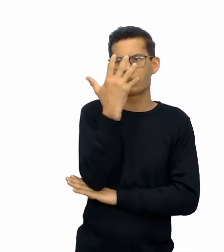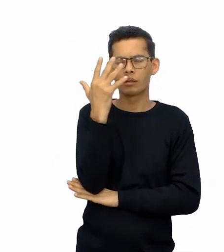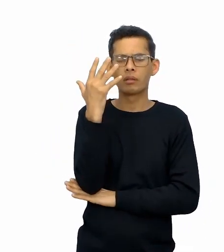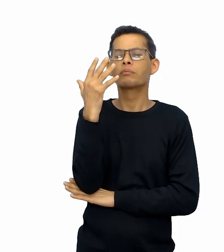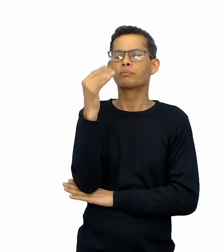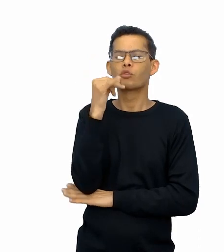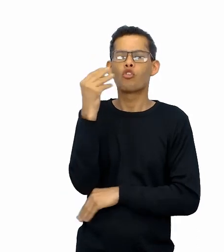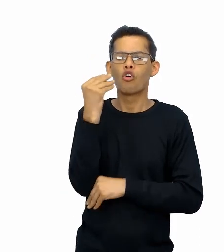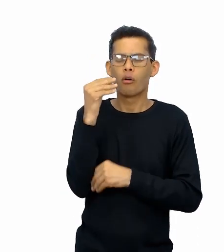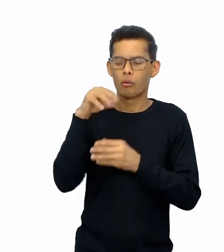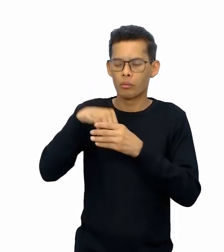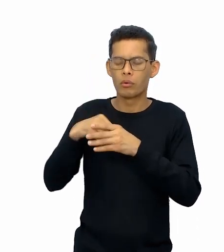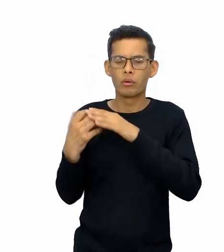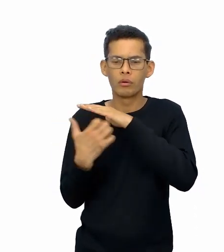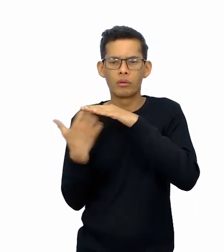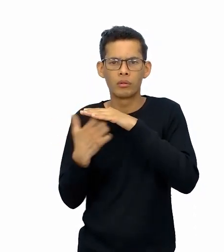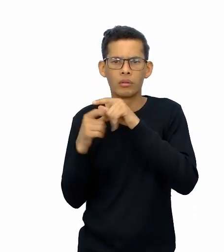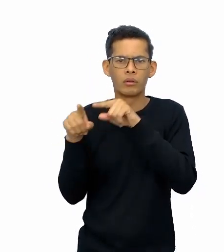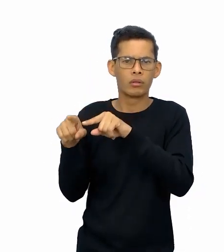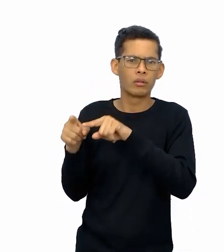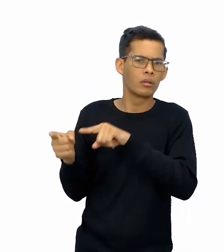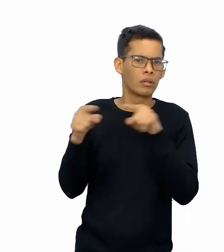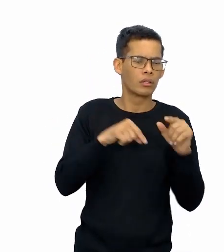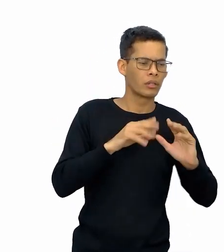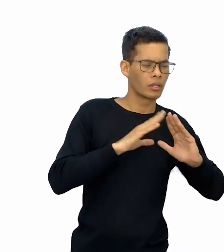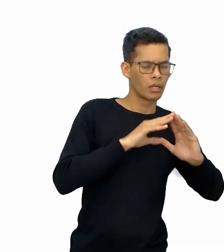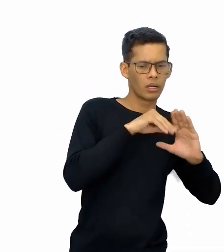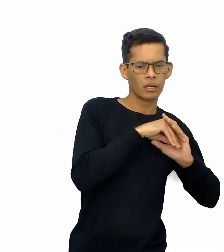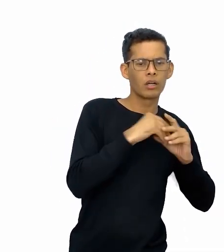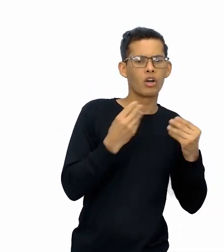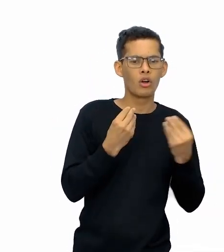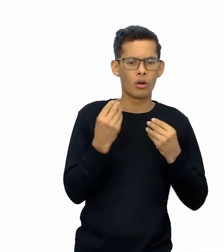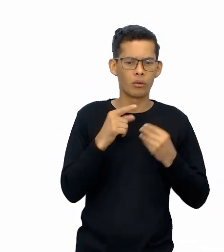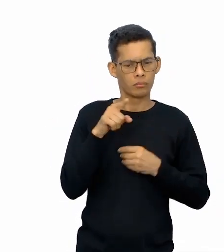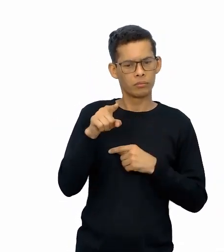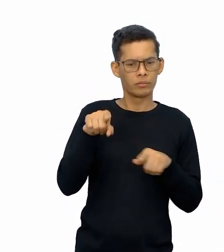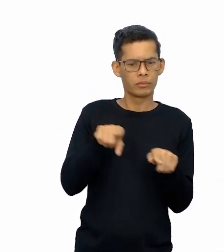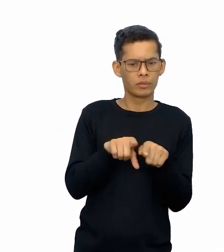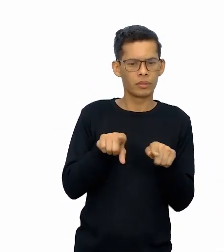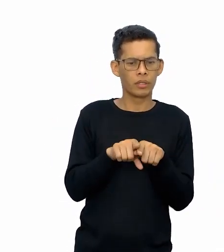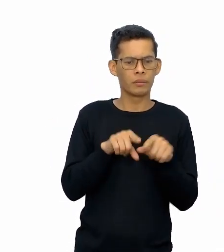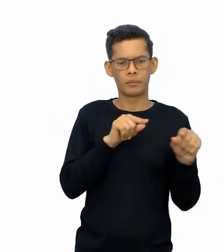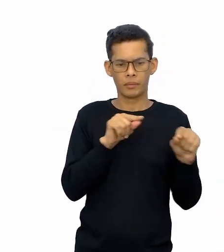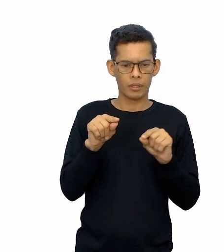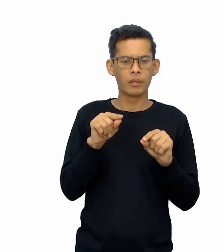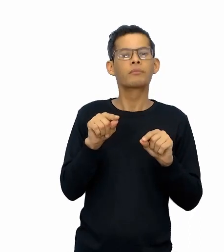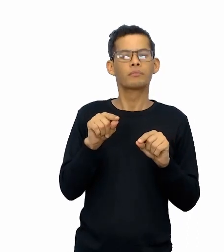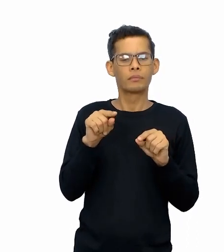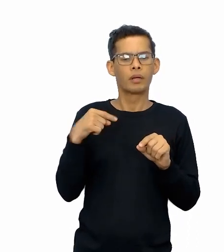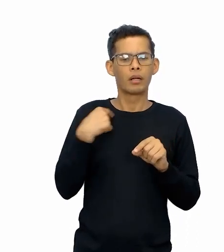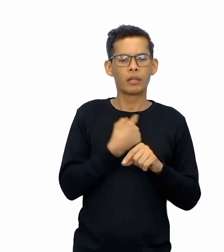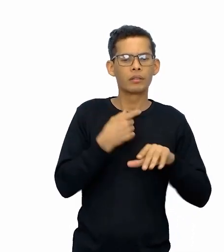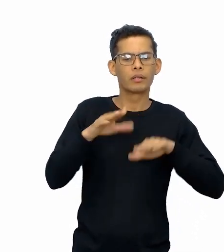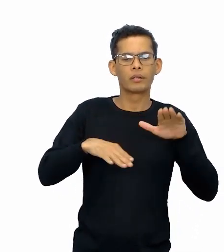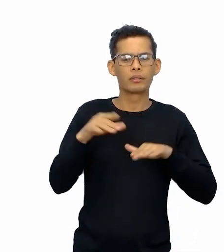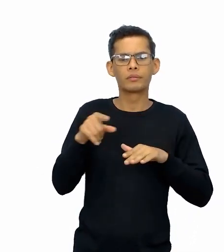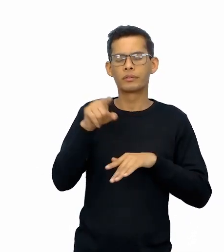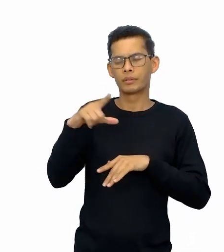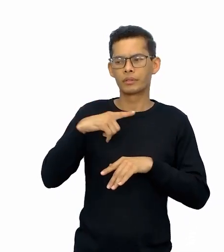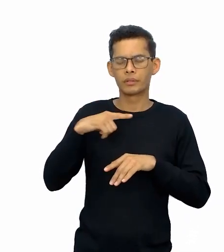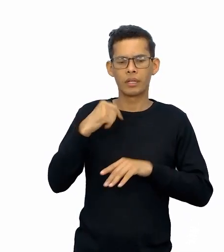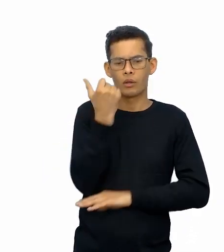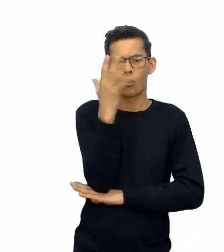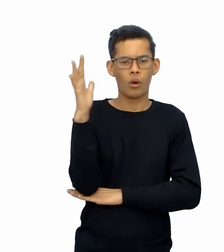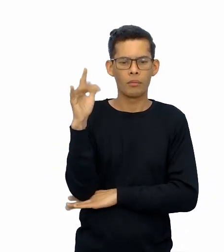né, que acabam sendo feitos de maneira inadequada e, por consequência, acabam por poluir ambientes no qual foram